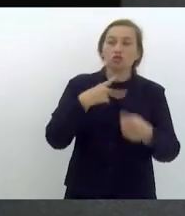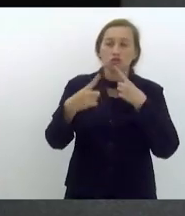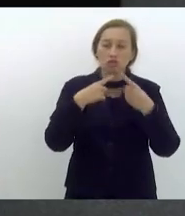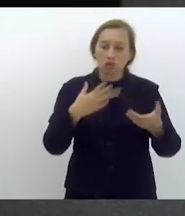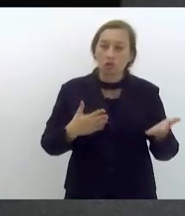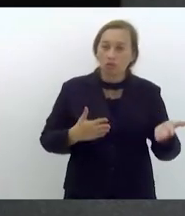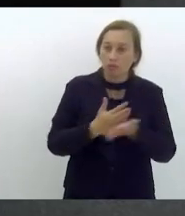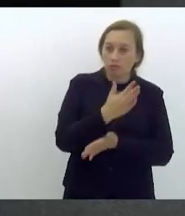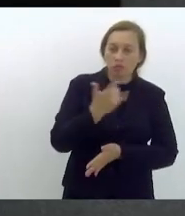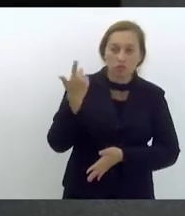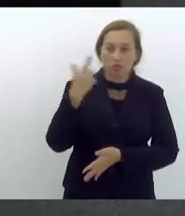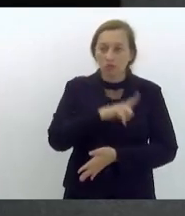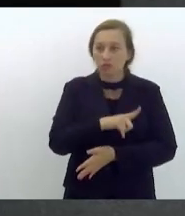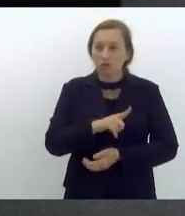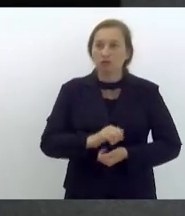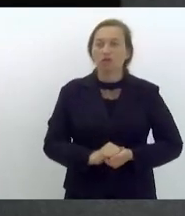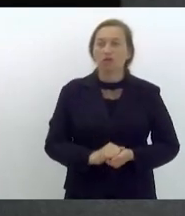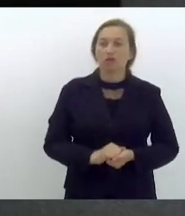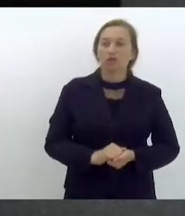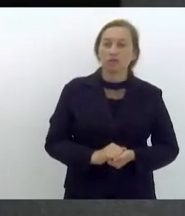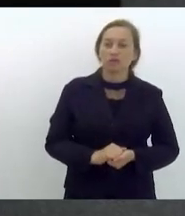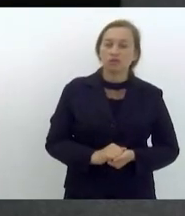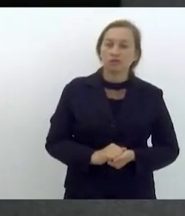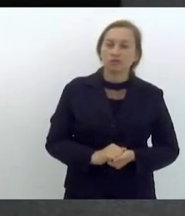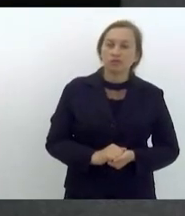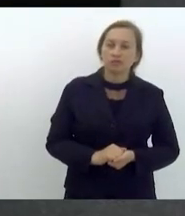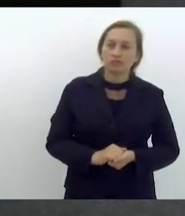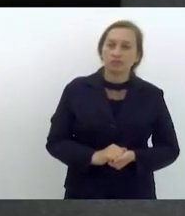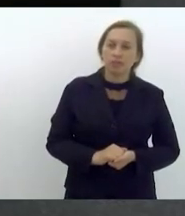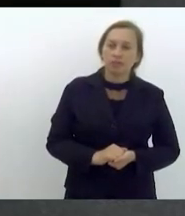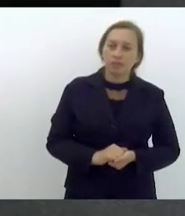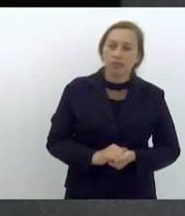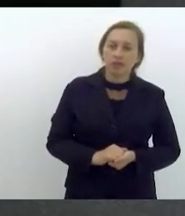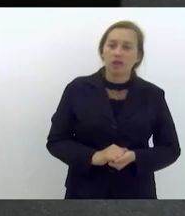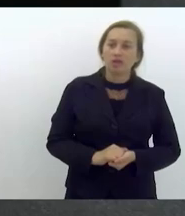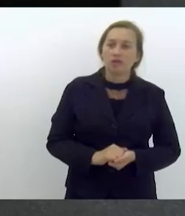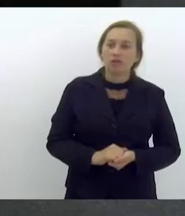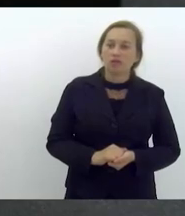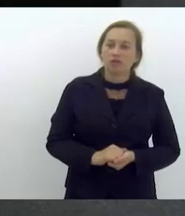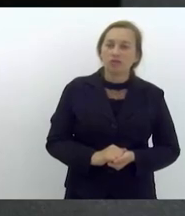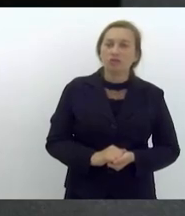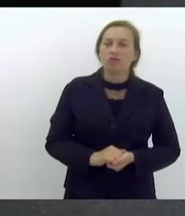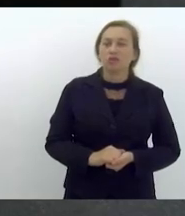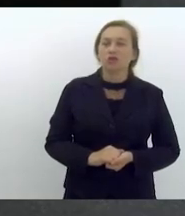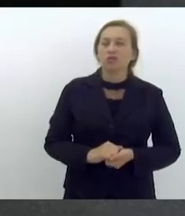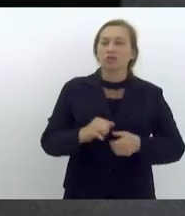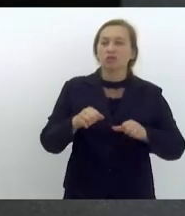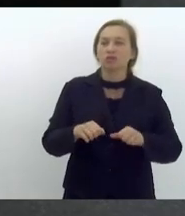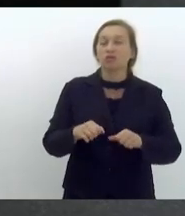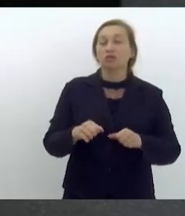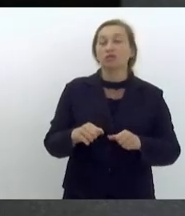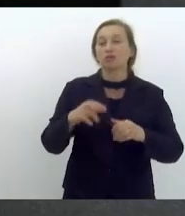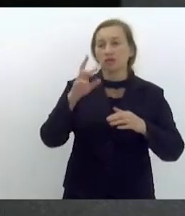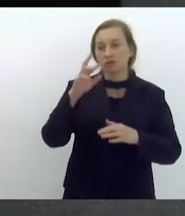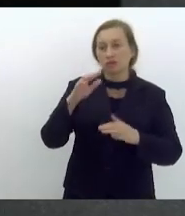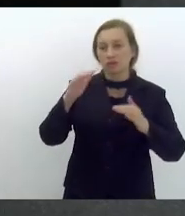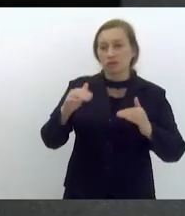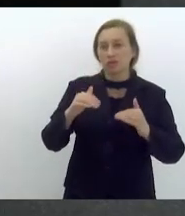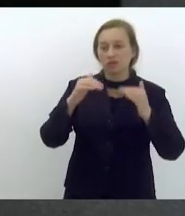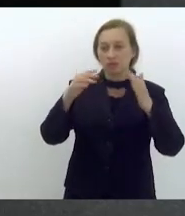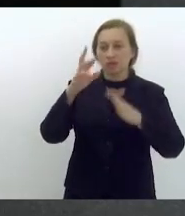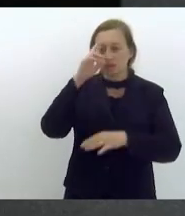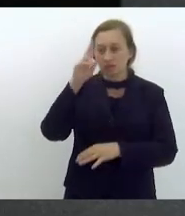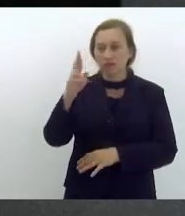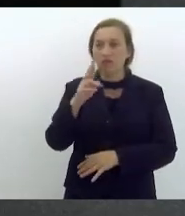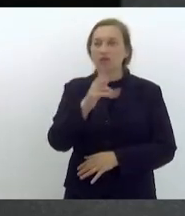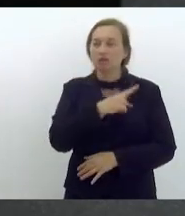lá teve nutricionista de ter batido teve aqui também teve Na audiência pública chegou a participar de uma que tinha nutricionista